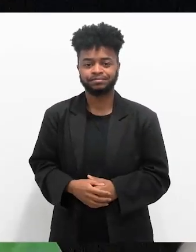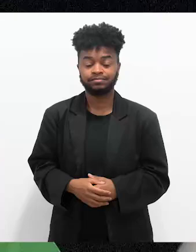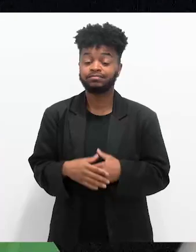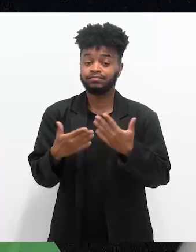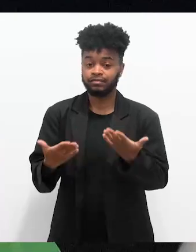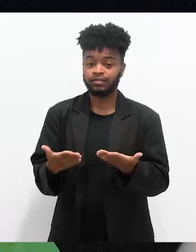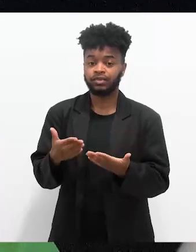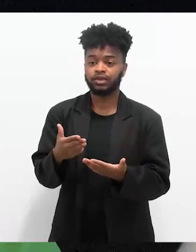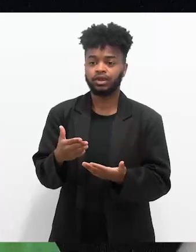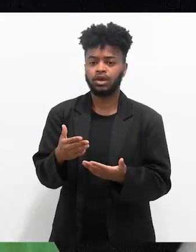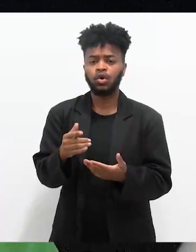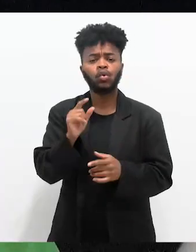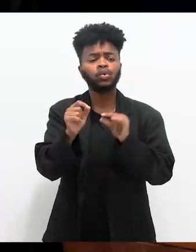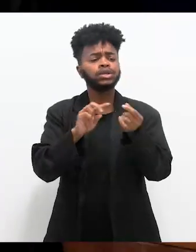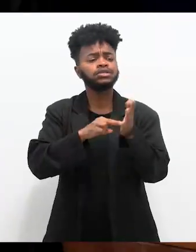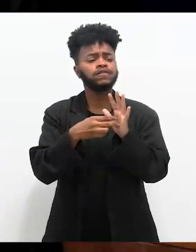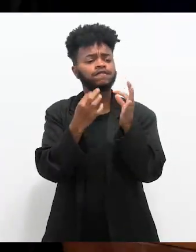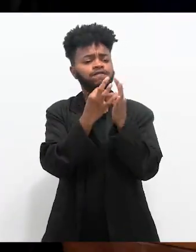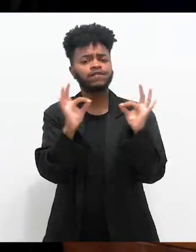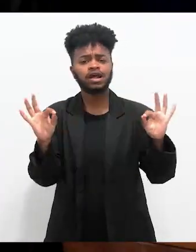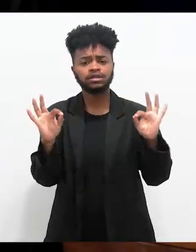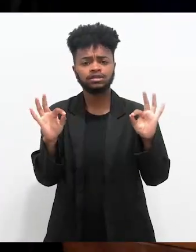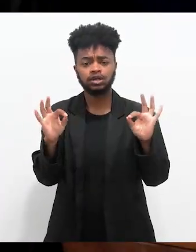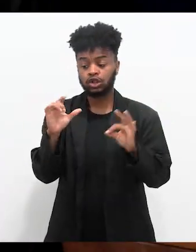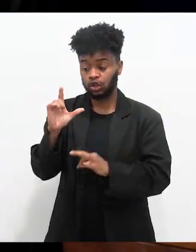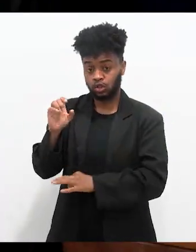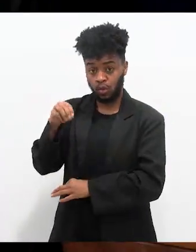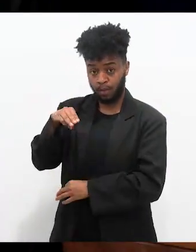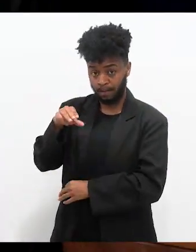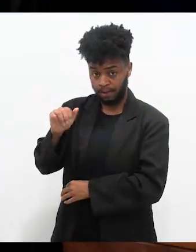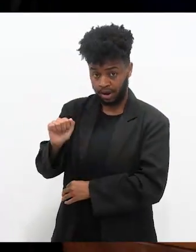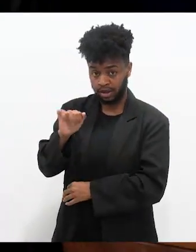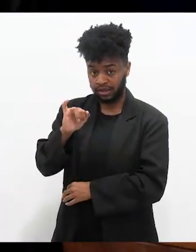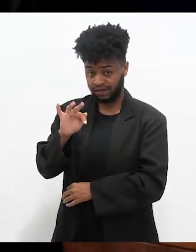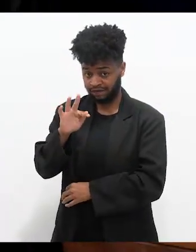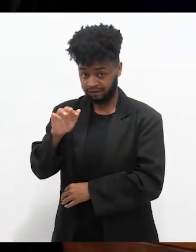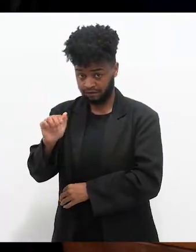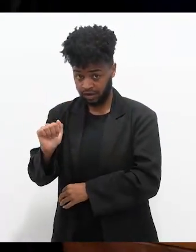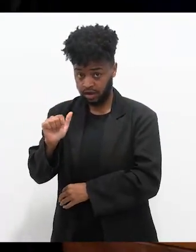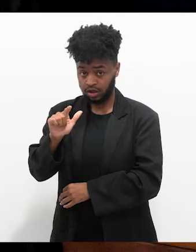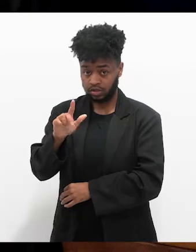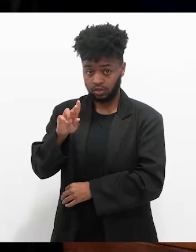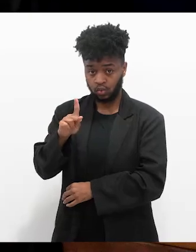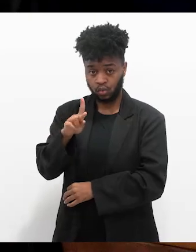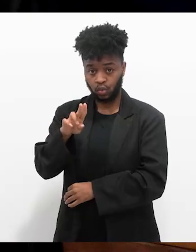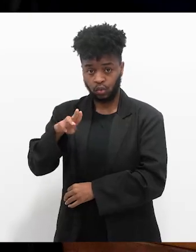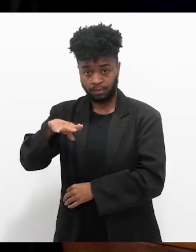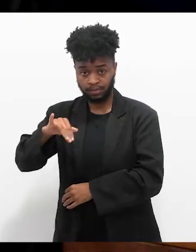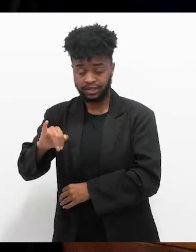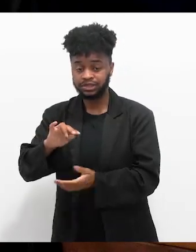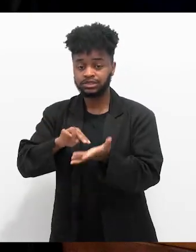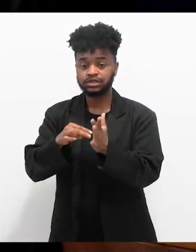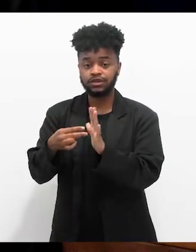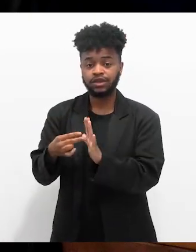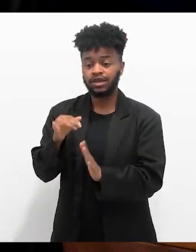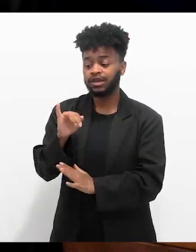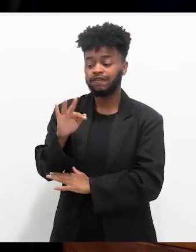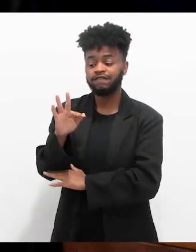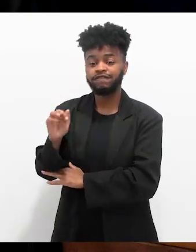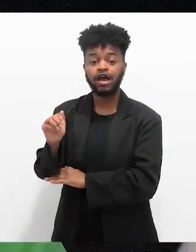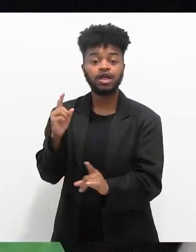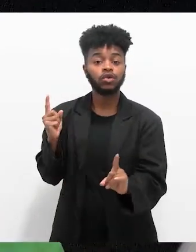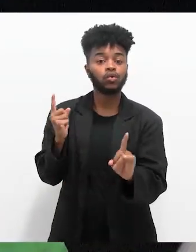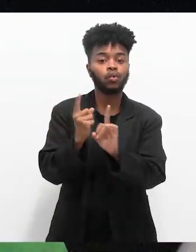seria Ifá, essa frase? Lonã Ifá Lucumi é o caminho de Ifá, realmente é o reencontro, eu diria, é o reencontro da Então, sua o